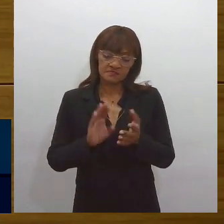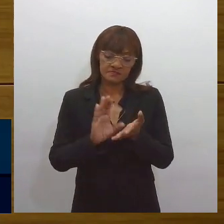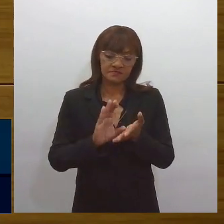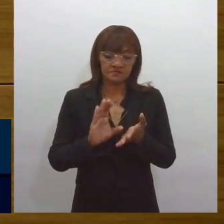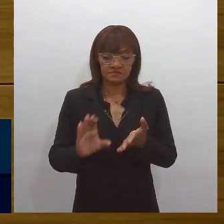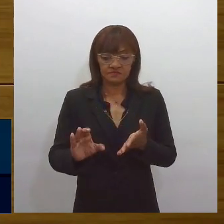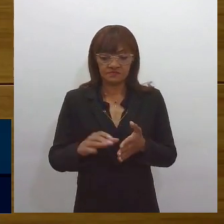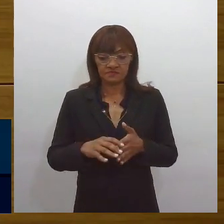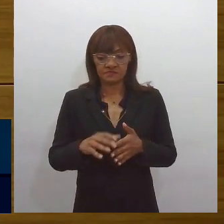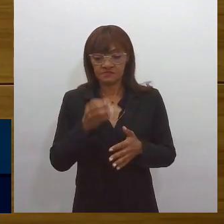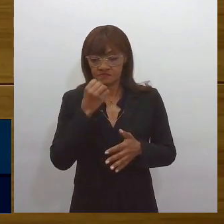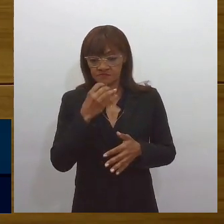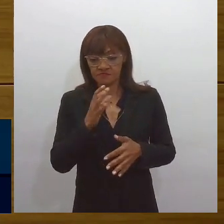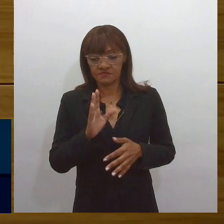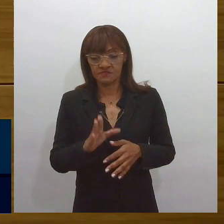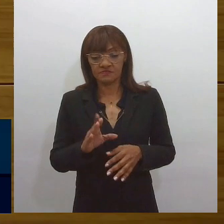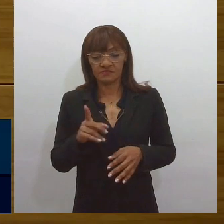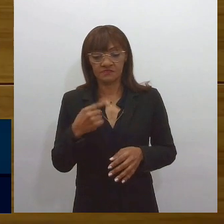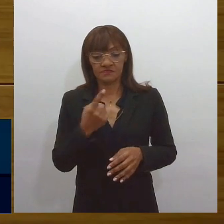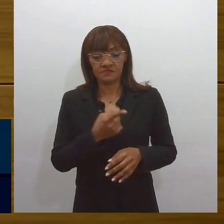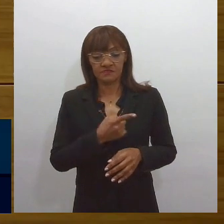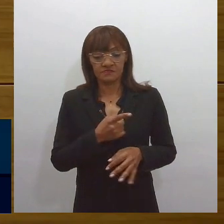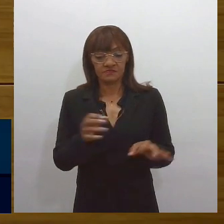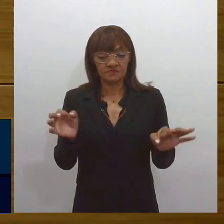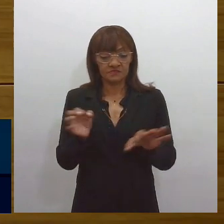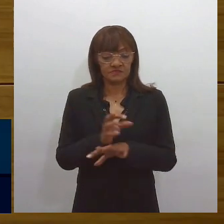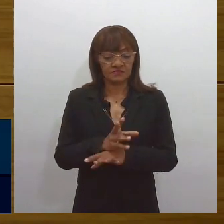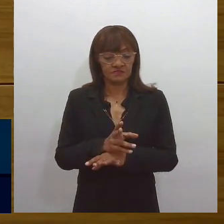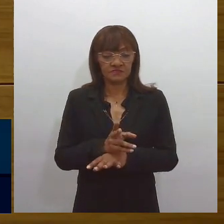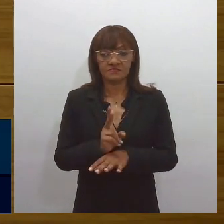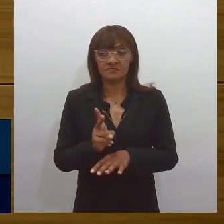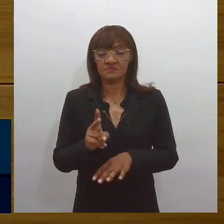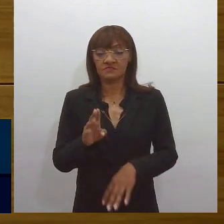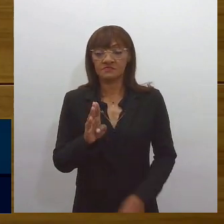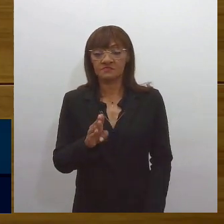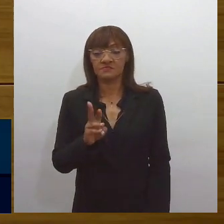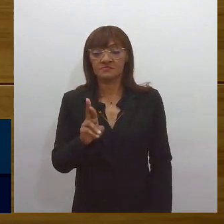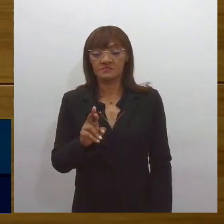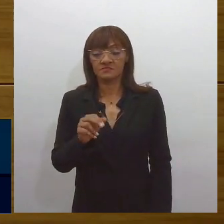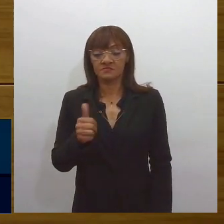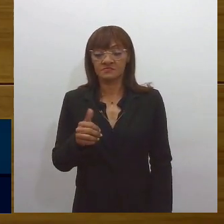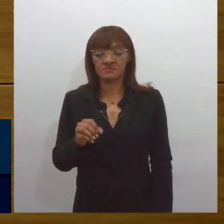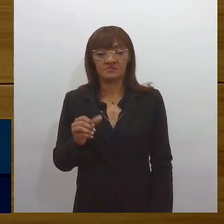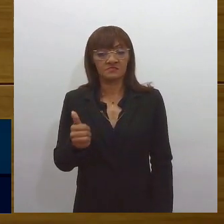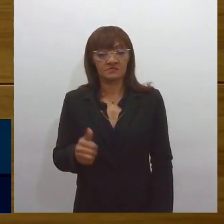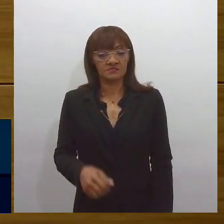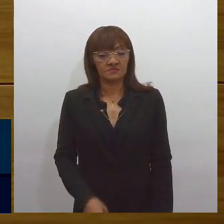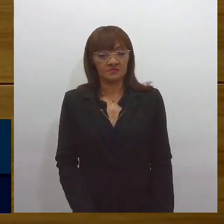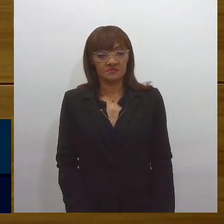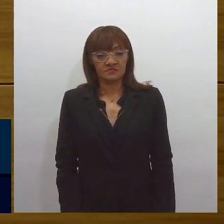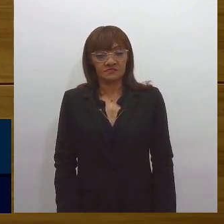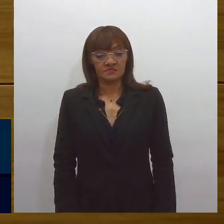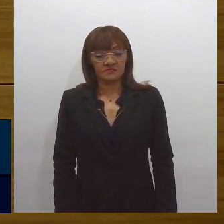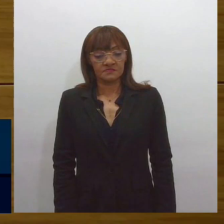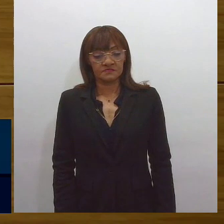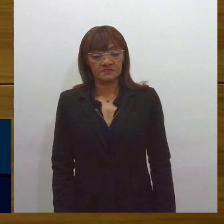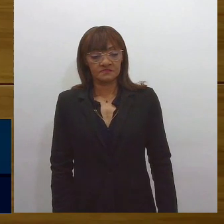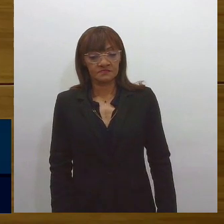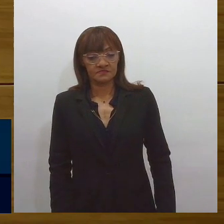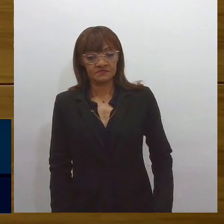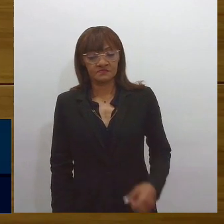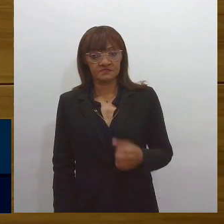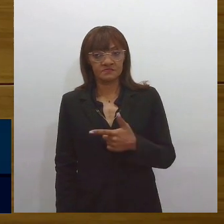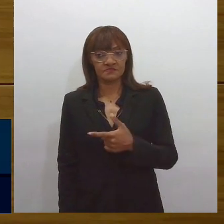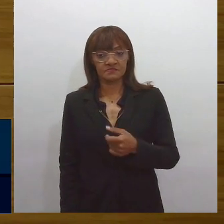obra de duplicação da BR101 e eh em 2023 a gente avançou com a entrega de